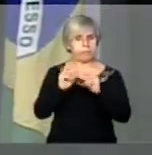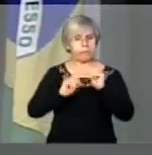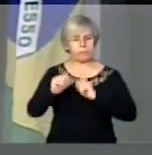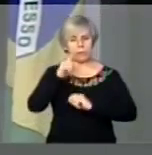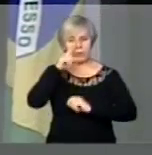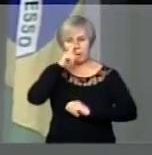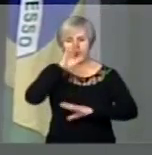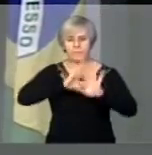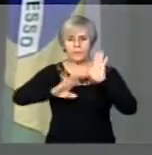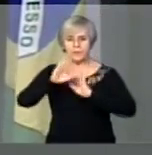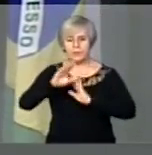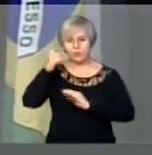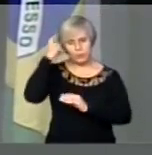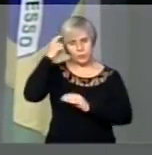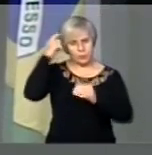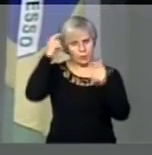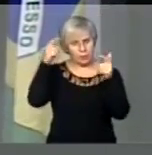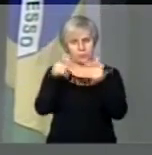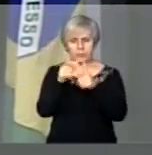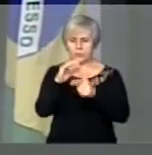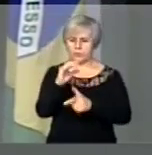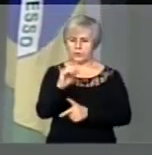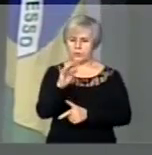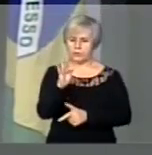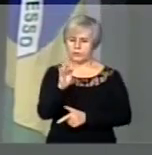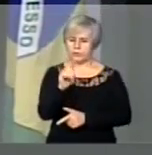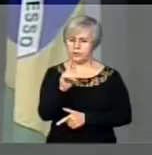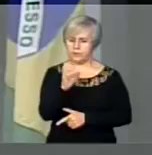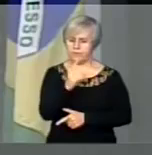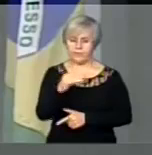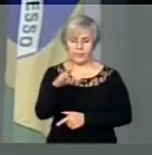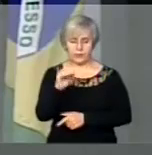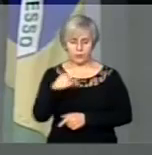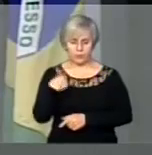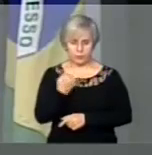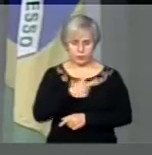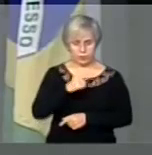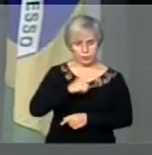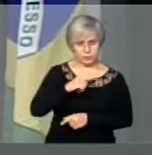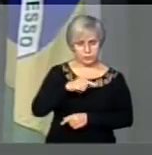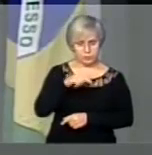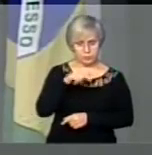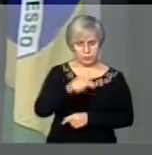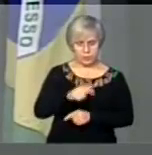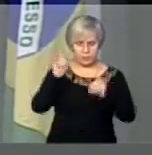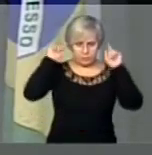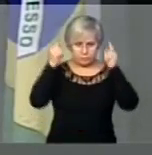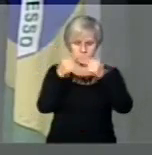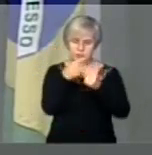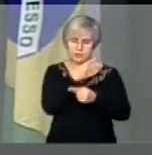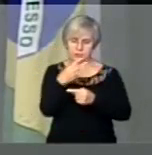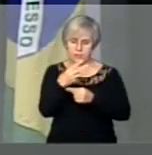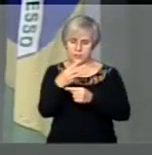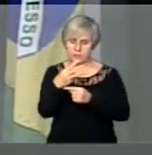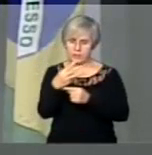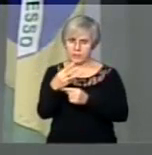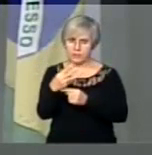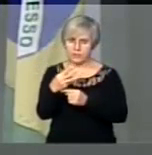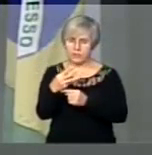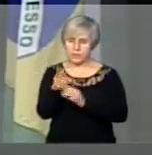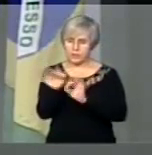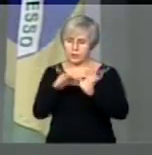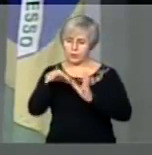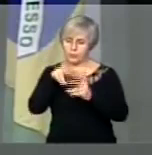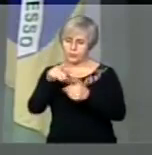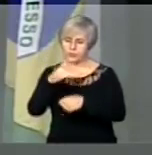cefálico, que nós adotávamos 33 e a Mundial de Saúde adotava 32, e foi correto, a gente